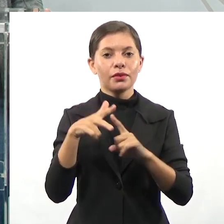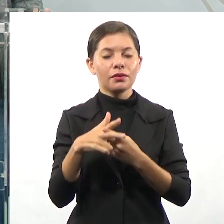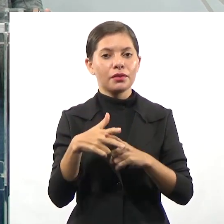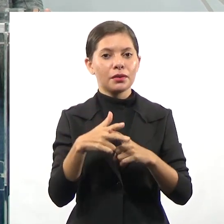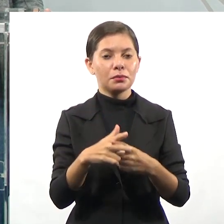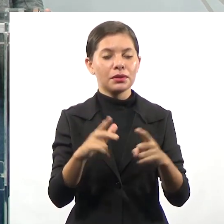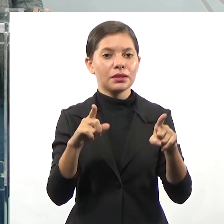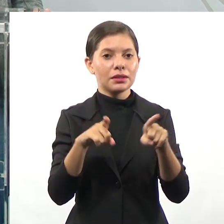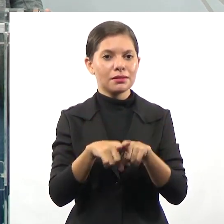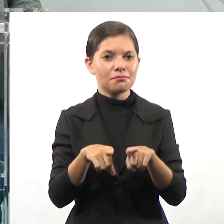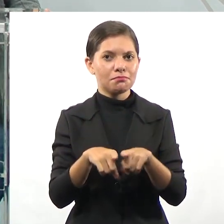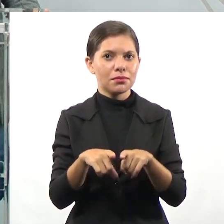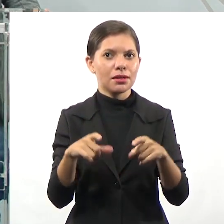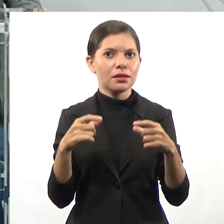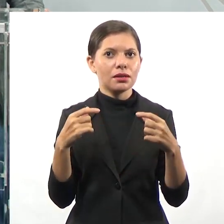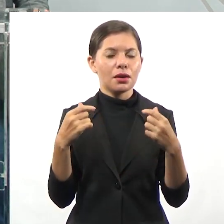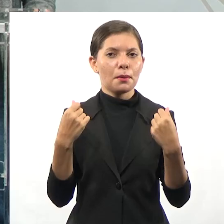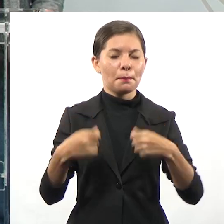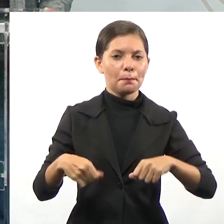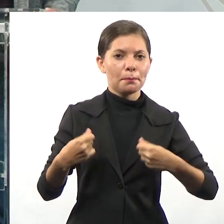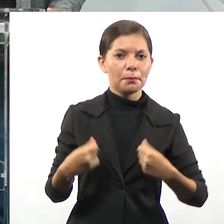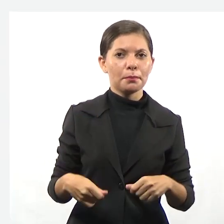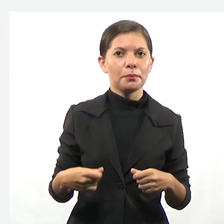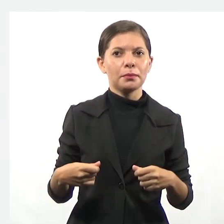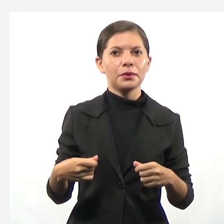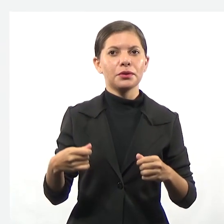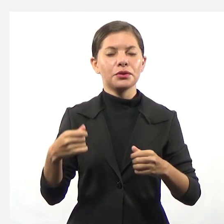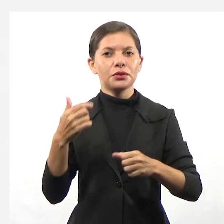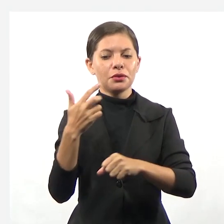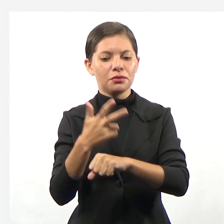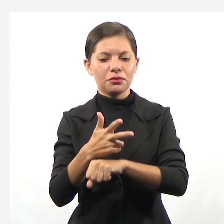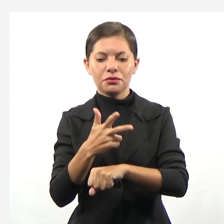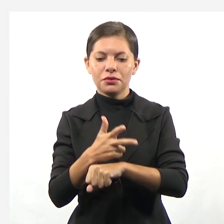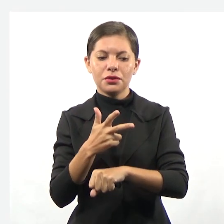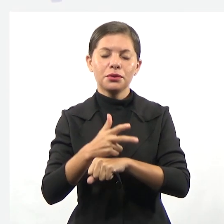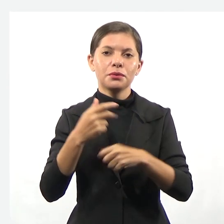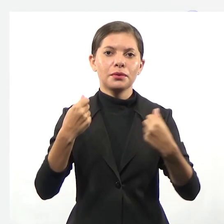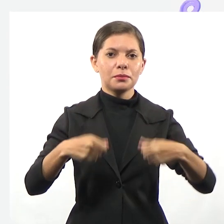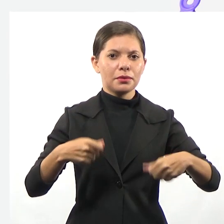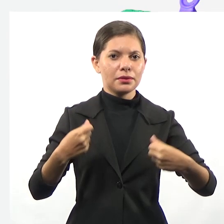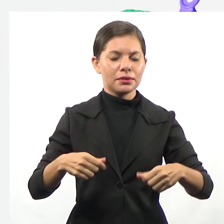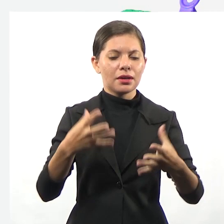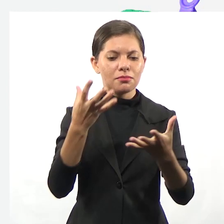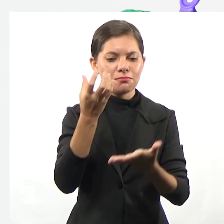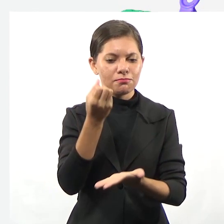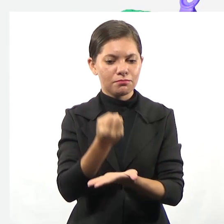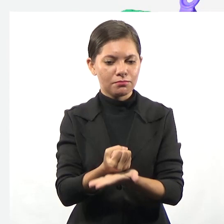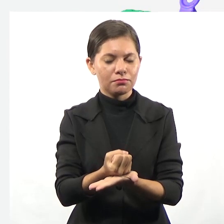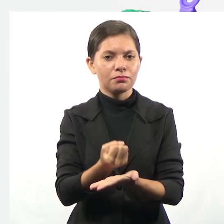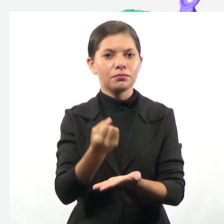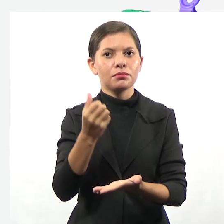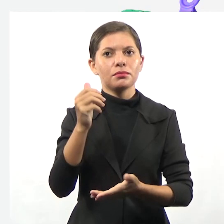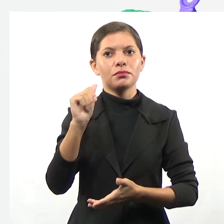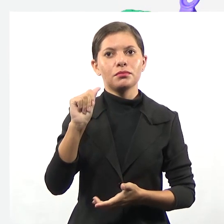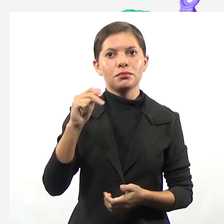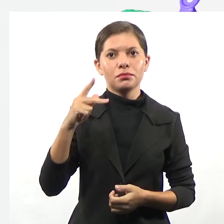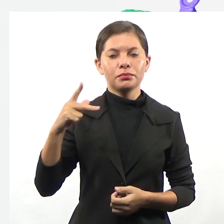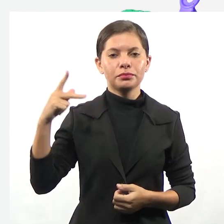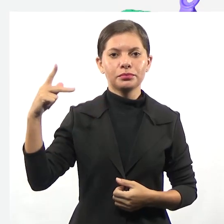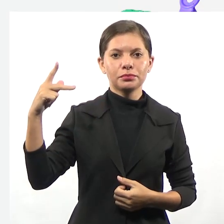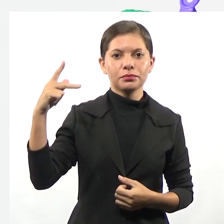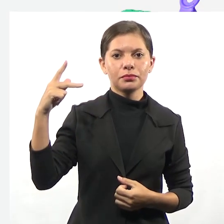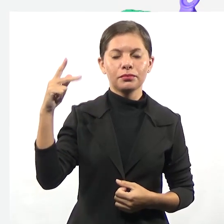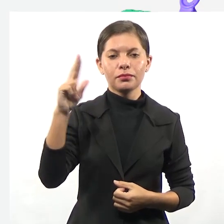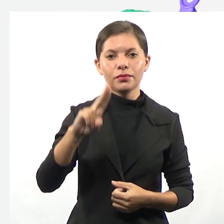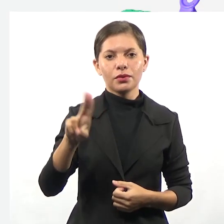aplicativo, só usando o seu navegador. Então, na aula de hoje, falaremos um pouco sobre inteligência artificial e